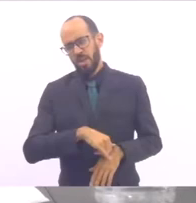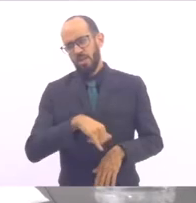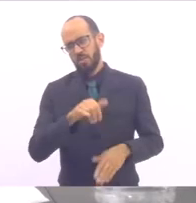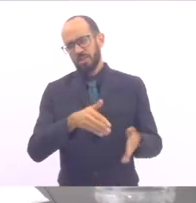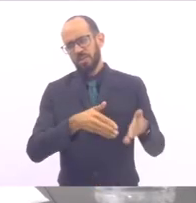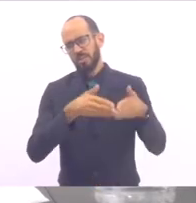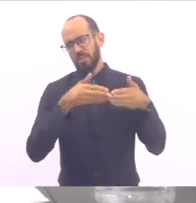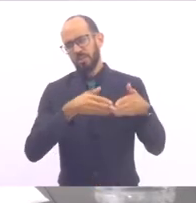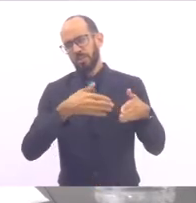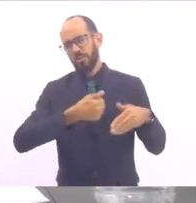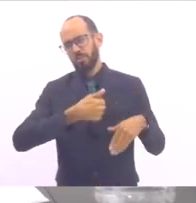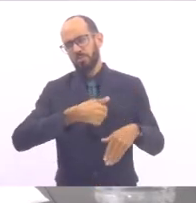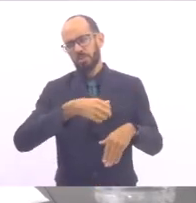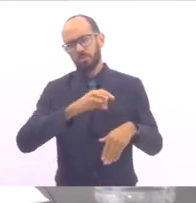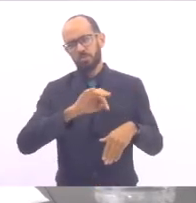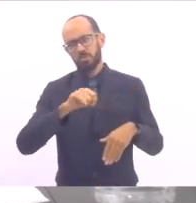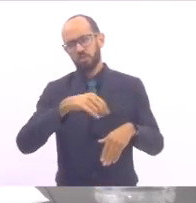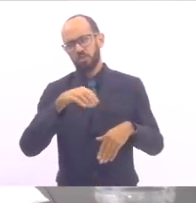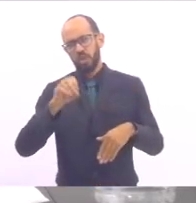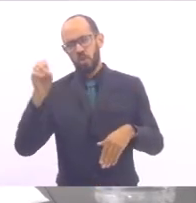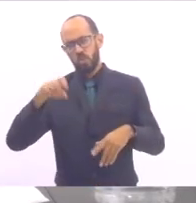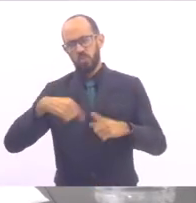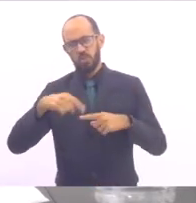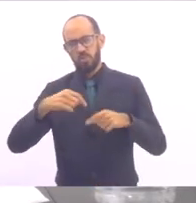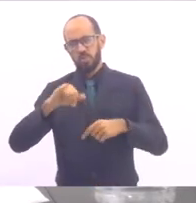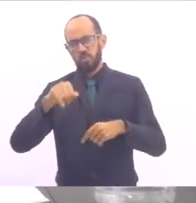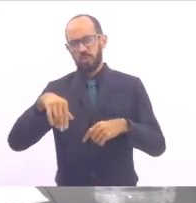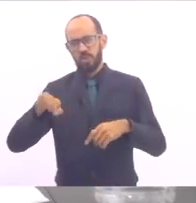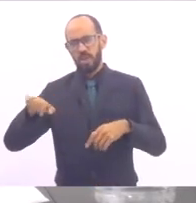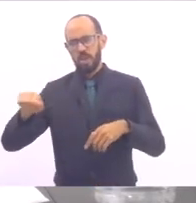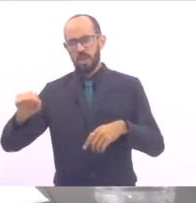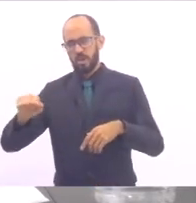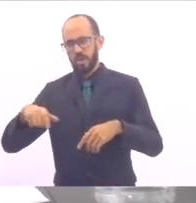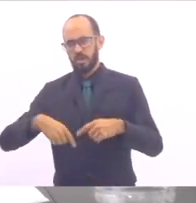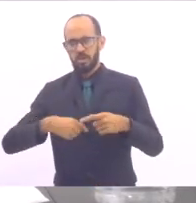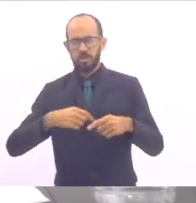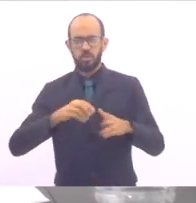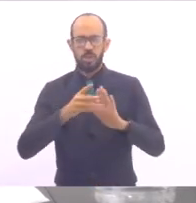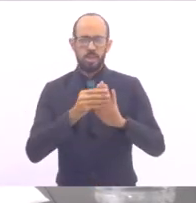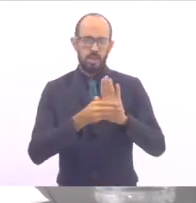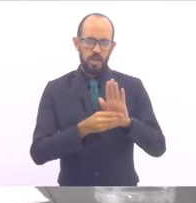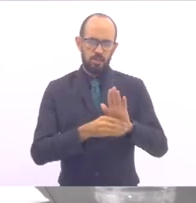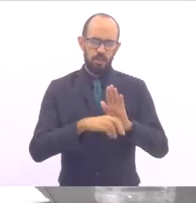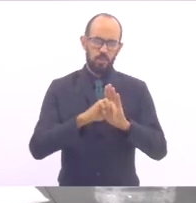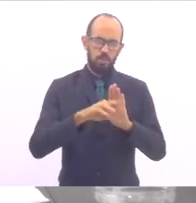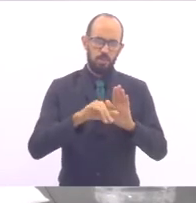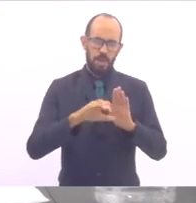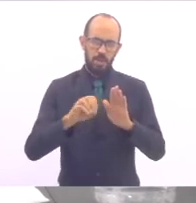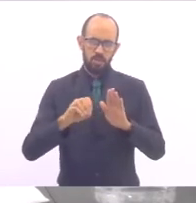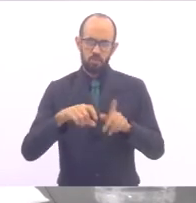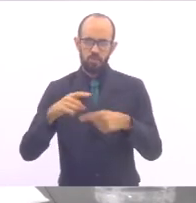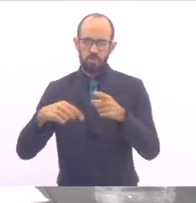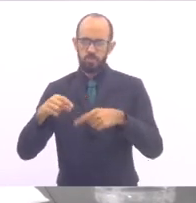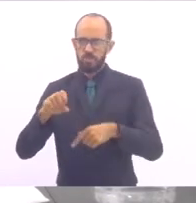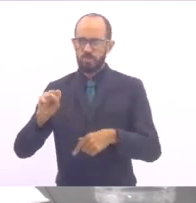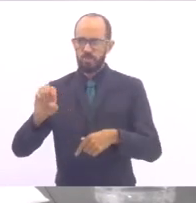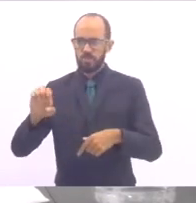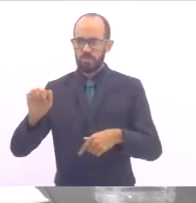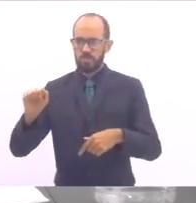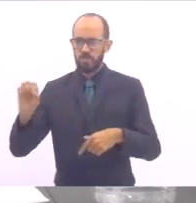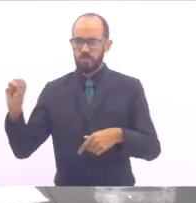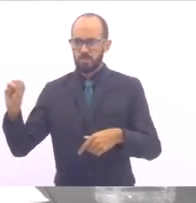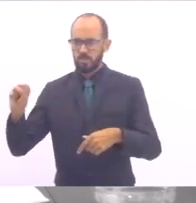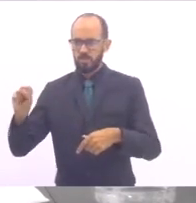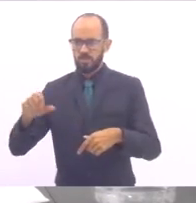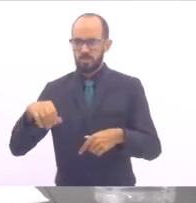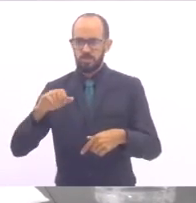era primeiro Tião Santos, depois INEA, e o cadastro era primeiro Márcio da Febracon e depois a CEAS. O Tião Santos